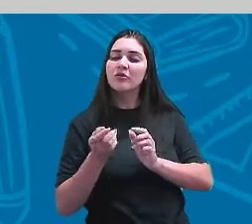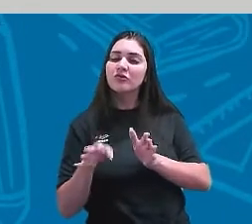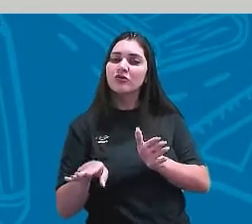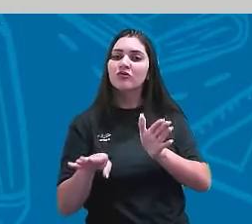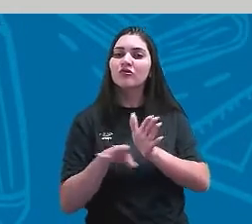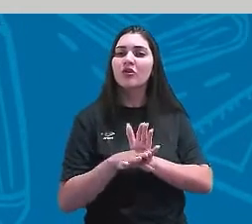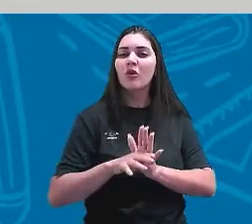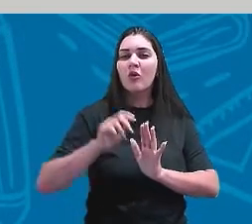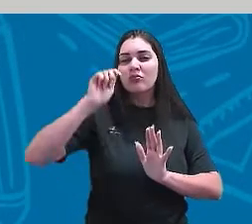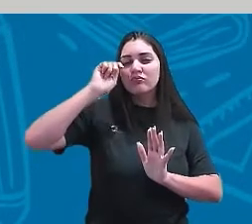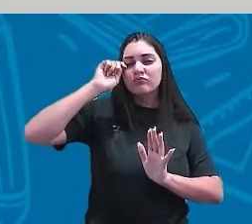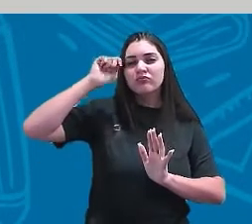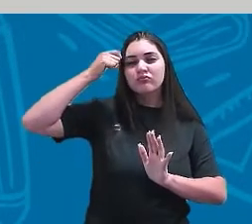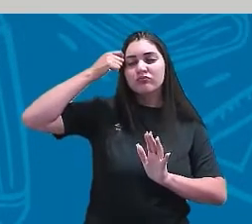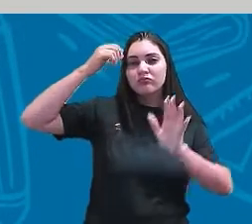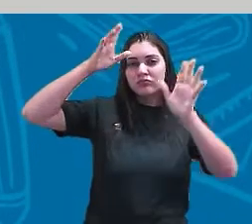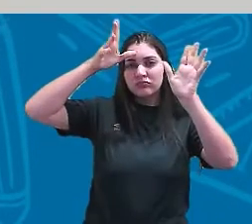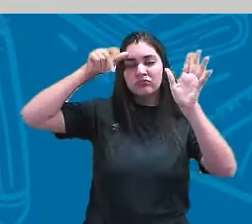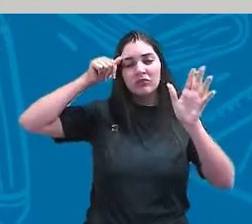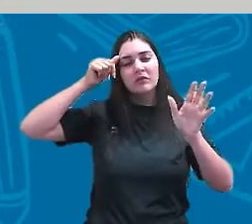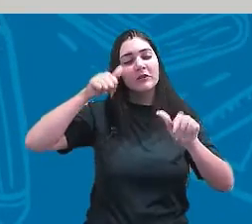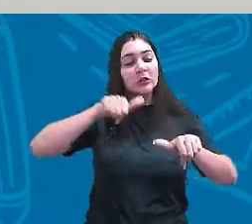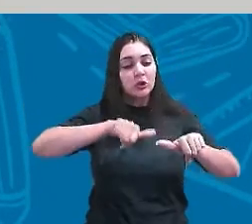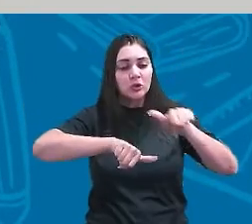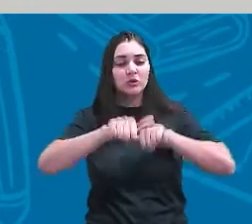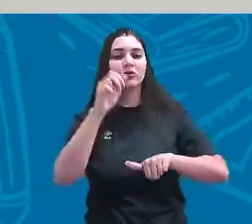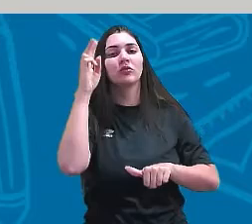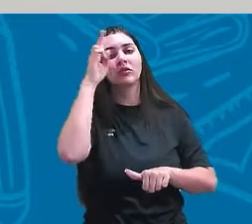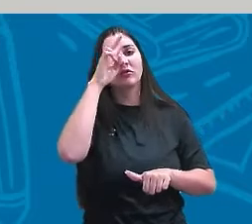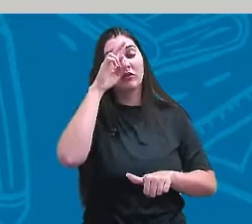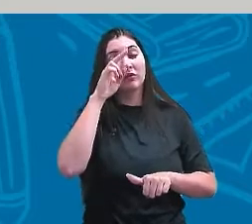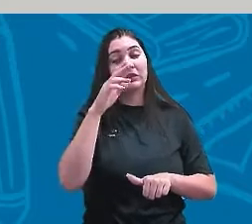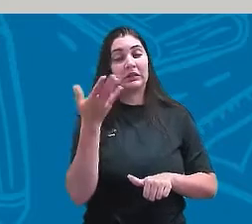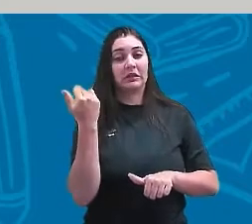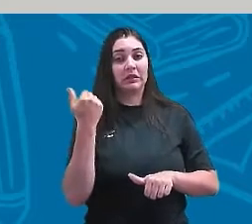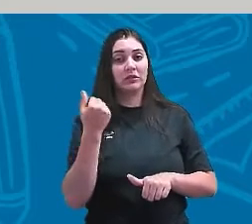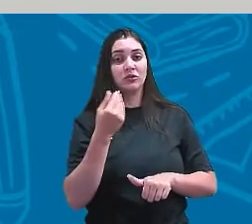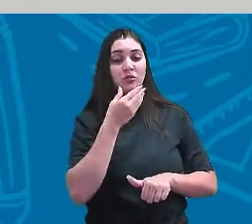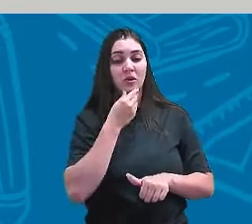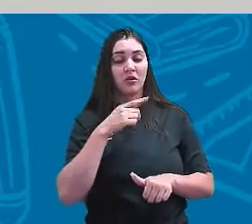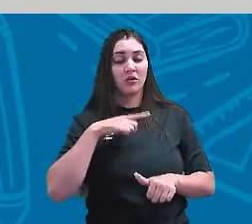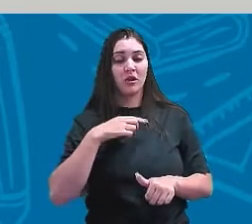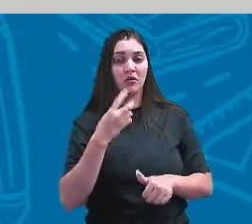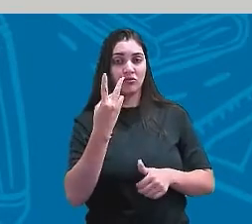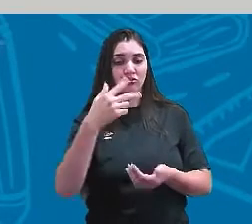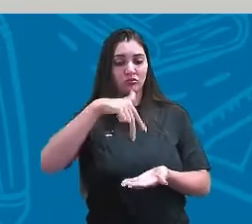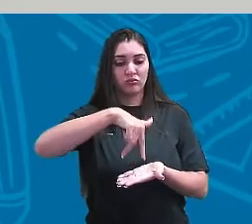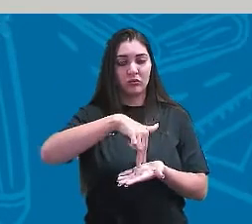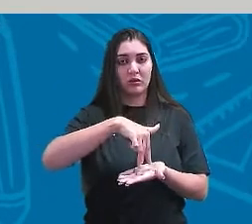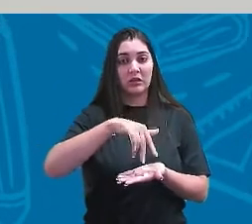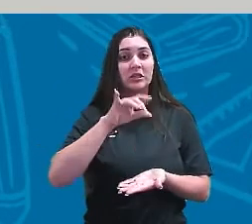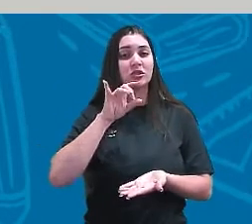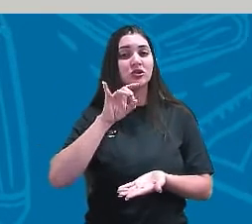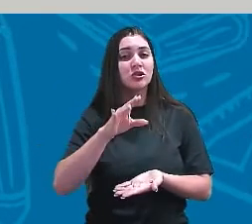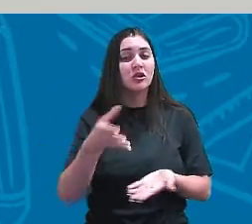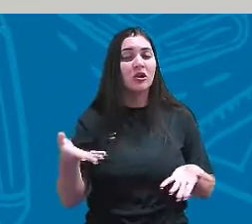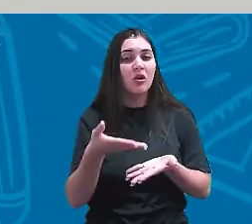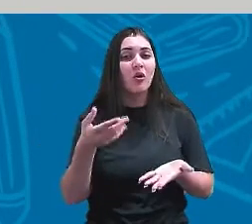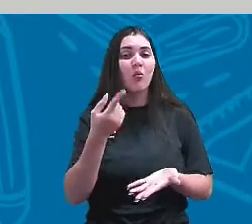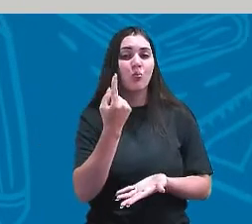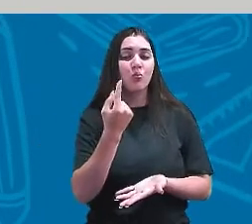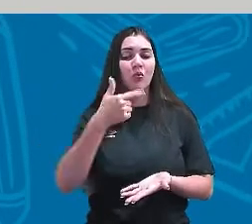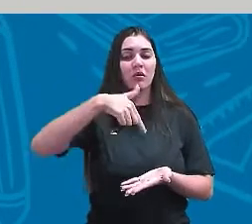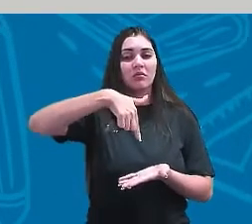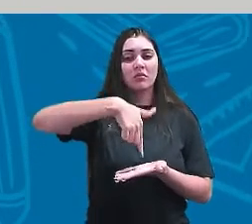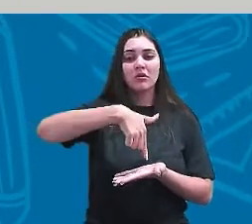deu uma modificada nessa lenda. Vejam, o Saci Pererê possuía duas pernas e depois começou a possuir só uma. Oxente,